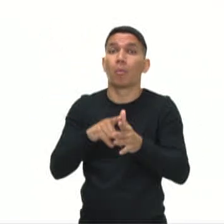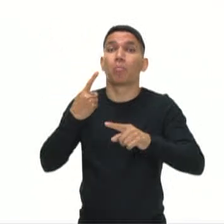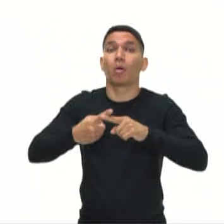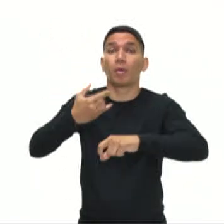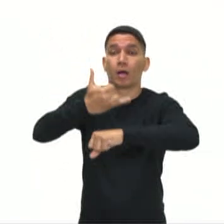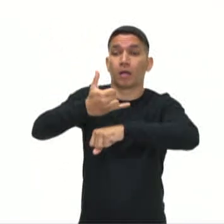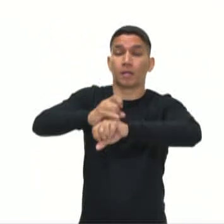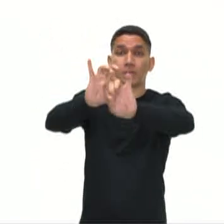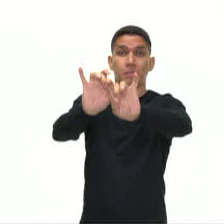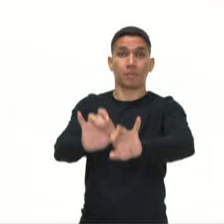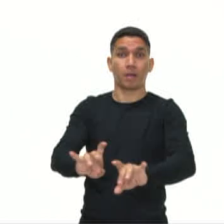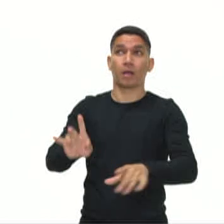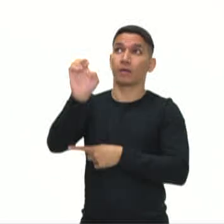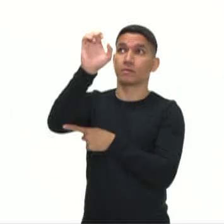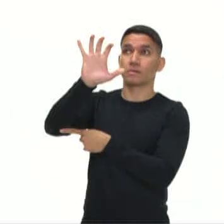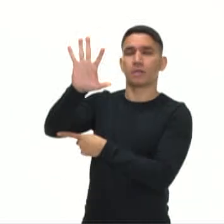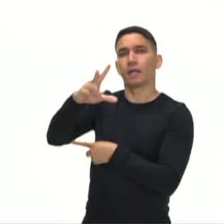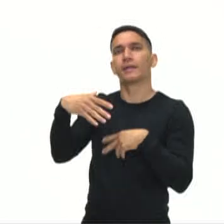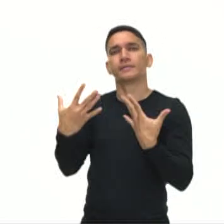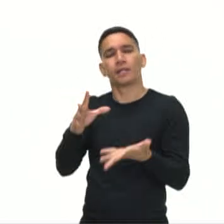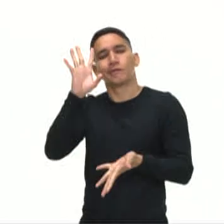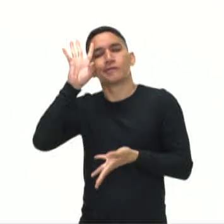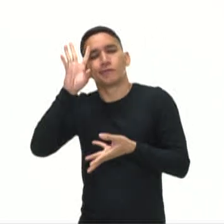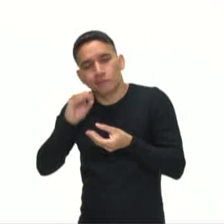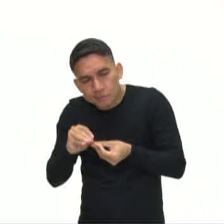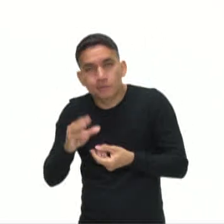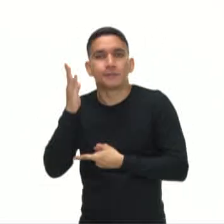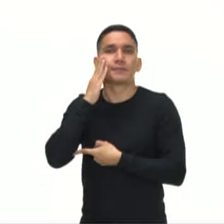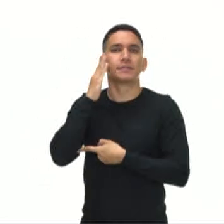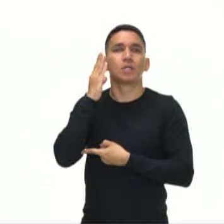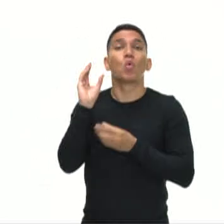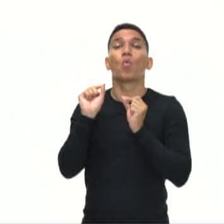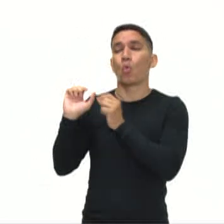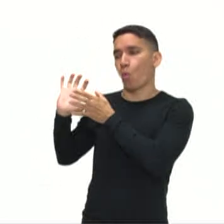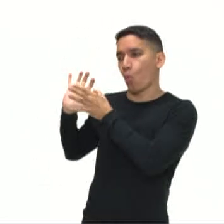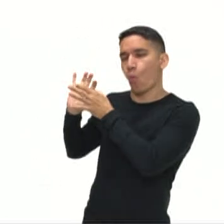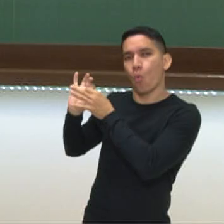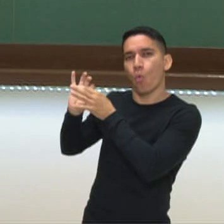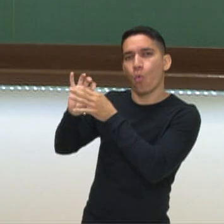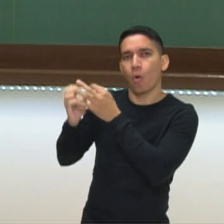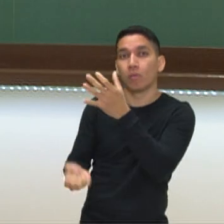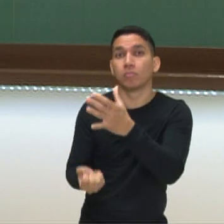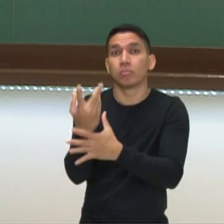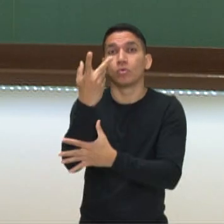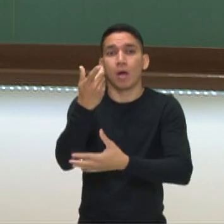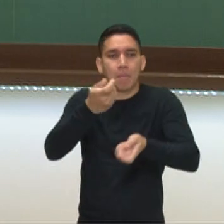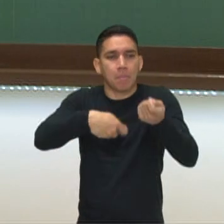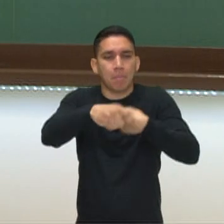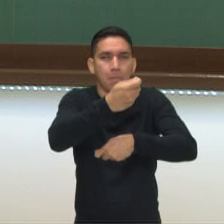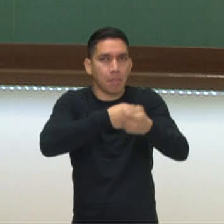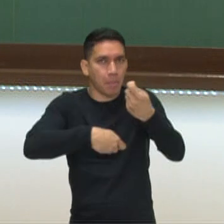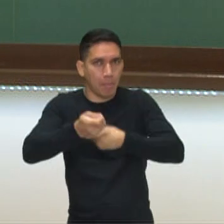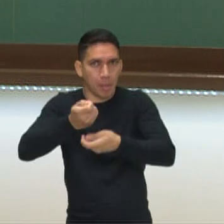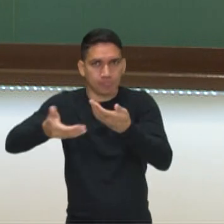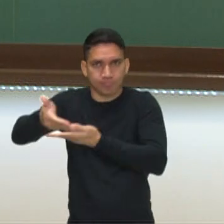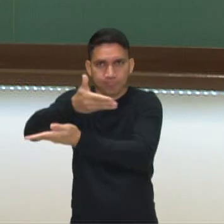na Europa. Conhecer, entender o contexto em que surgiu o mercantilismo,